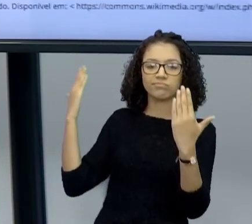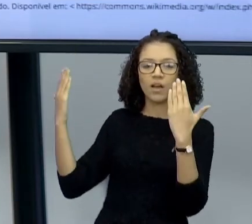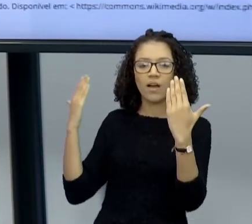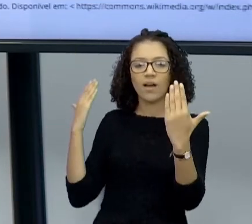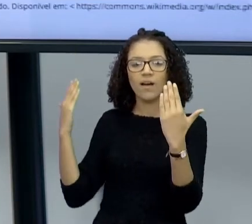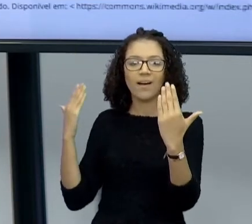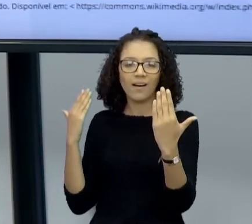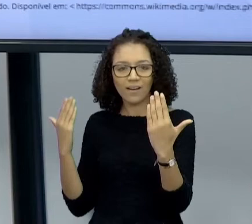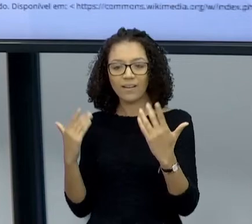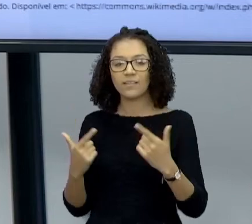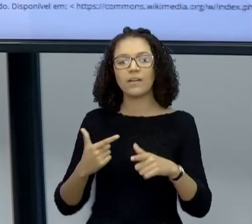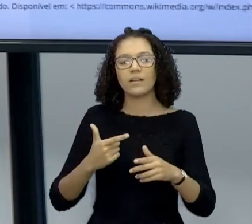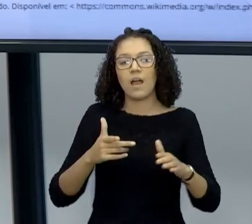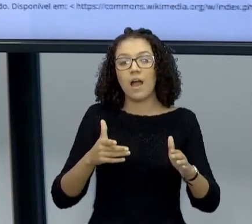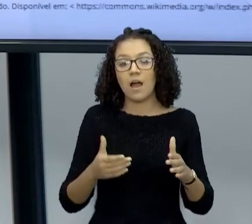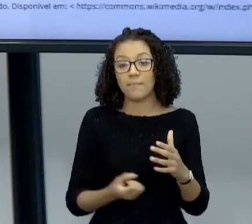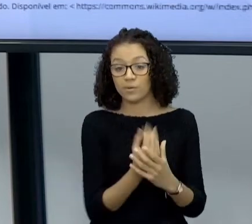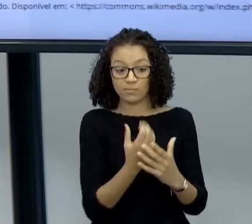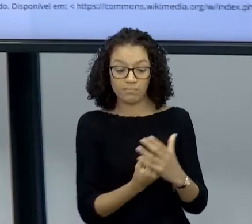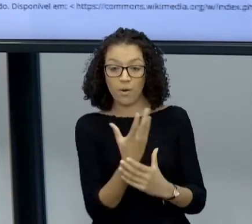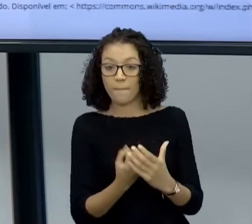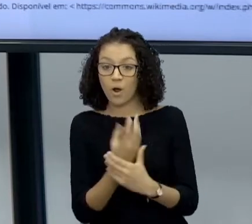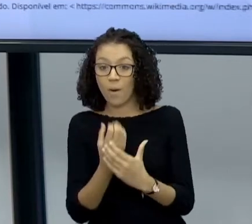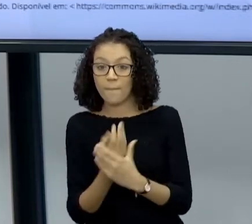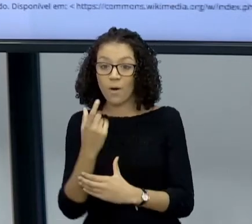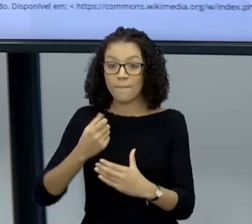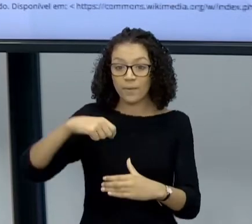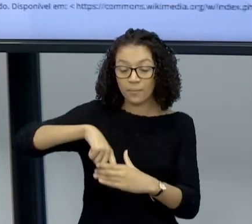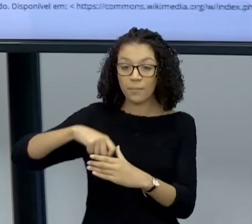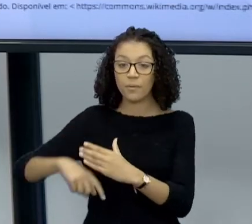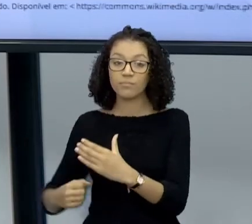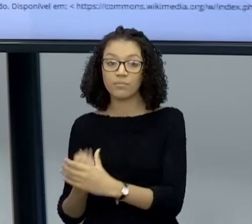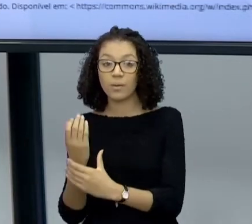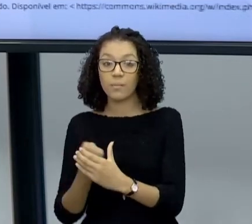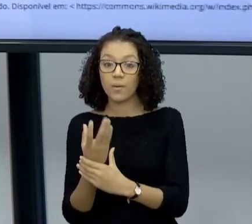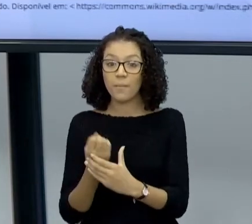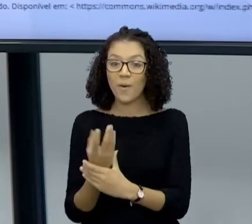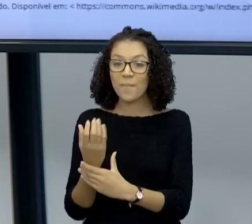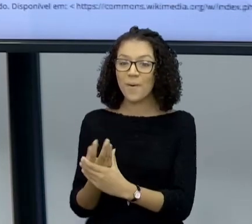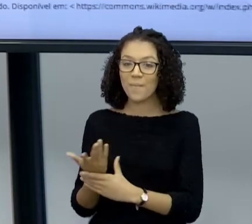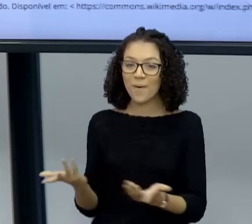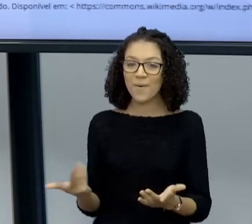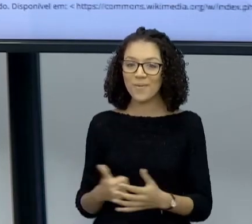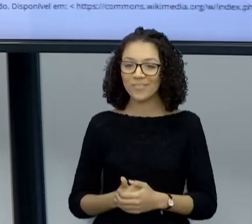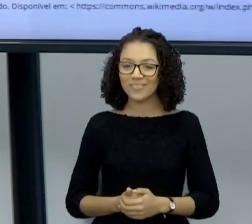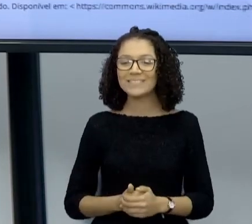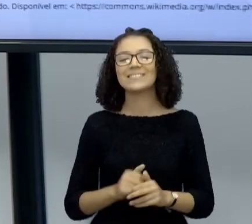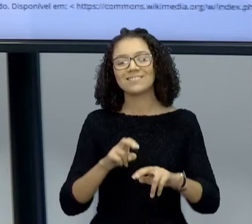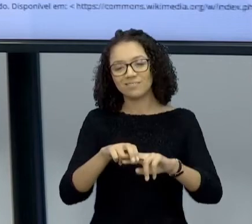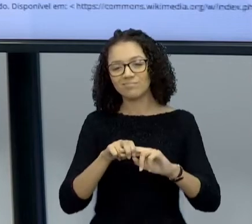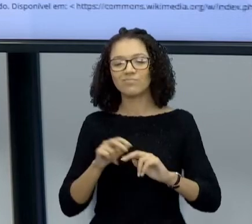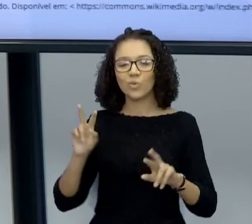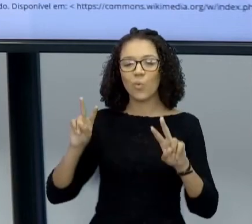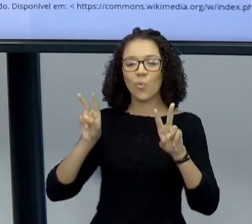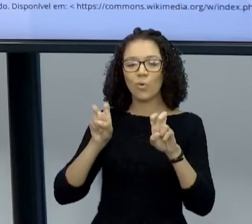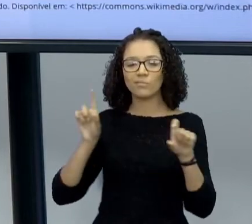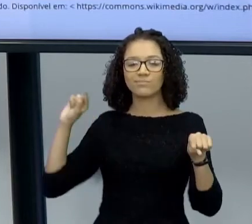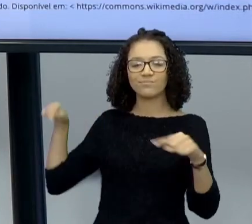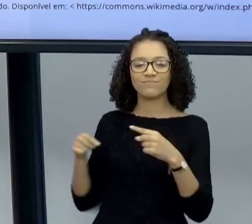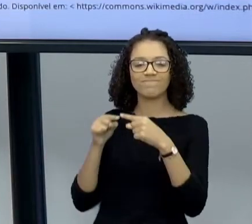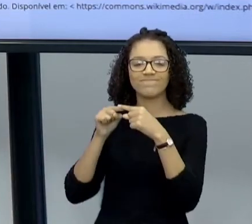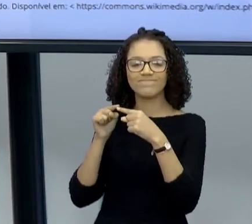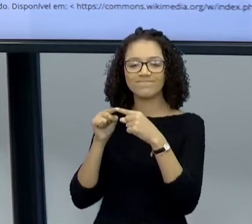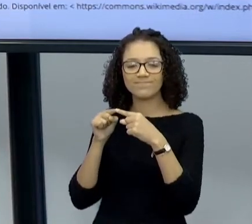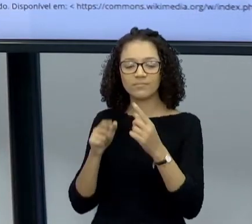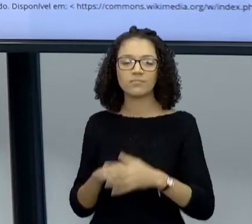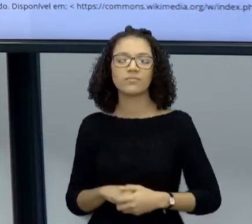e aquela produção que basicamente era de subsistência, né? Então, precisa relacionar esses aspectos. E, logicamente,